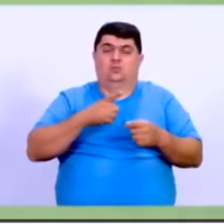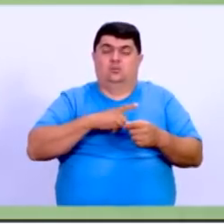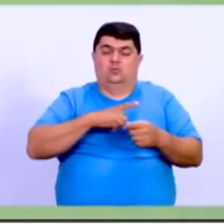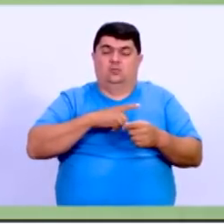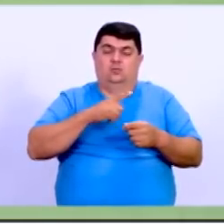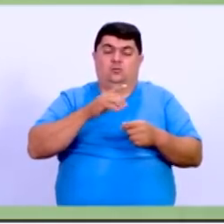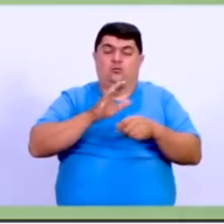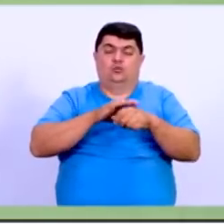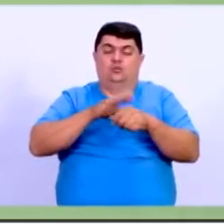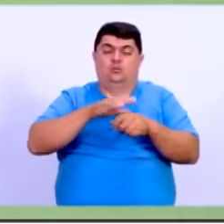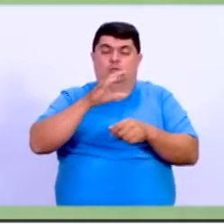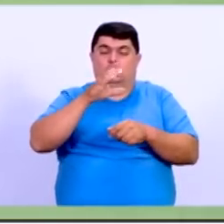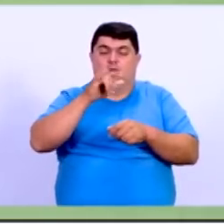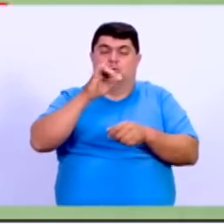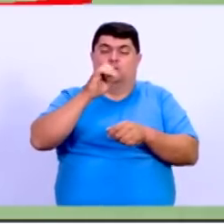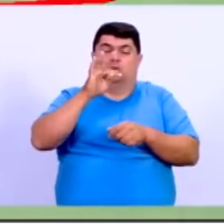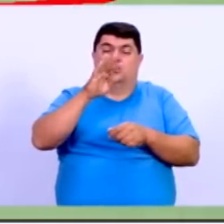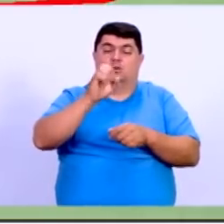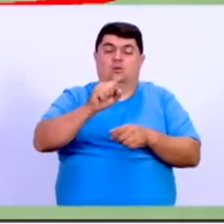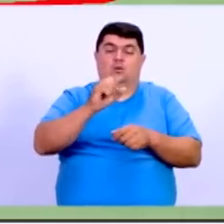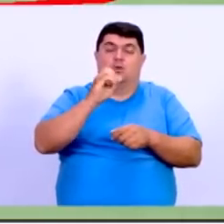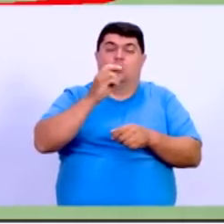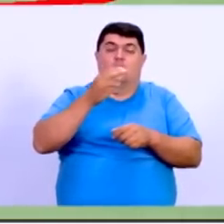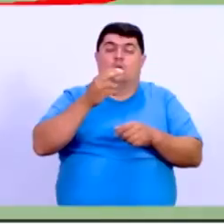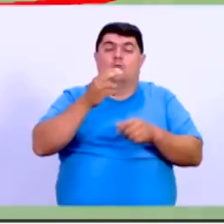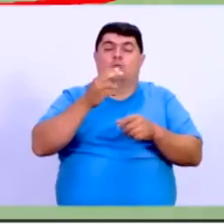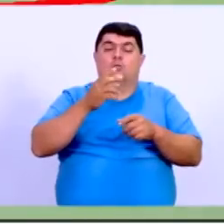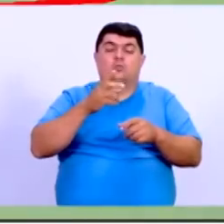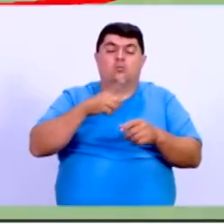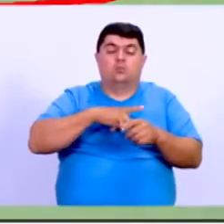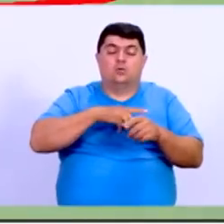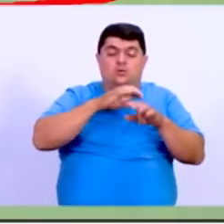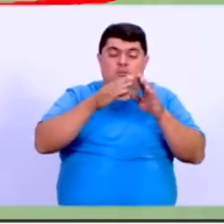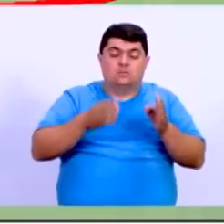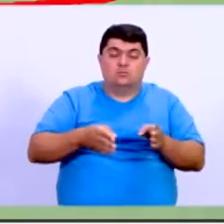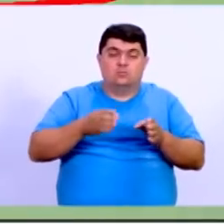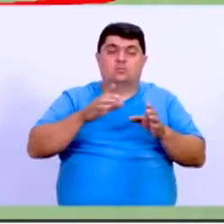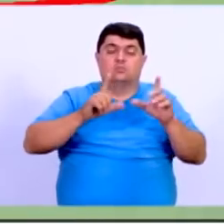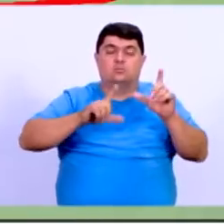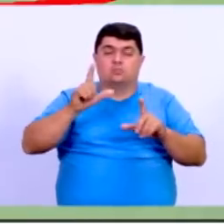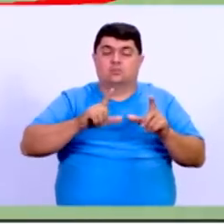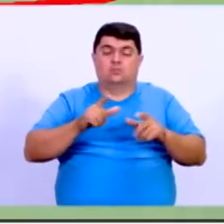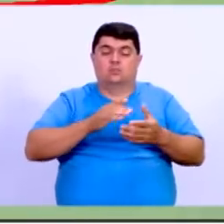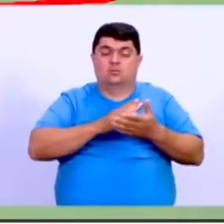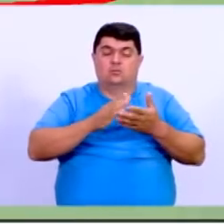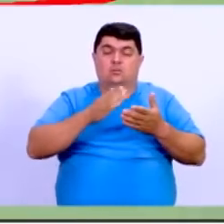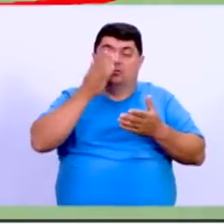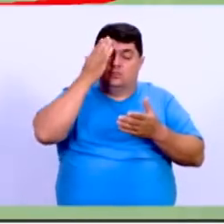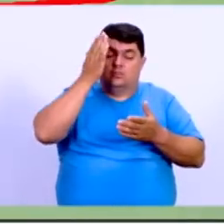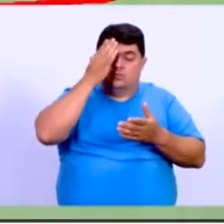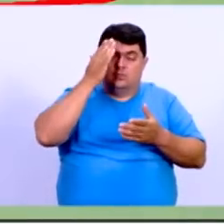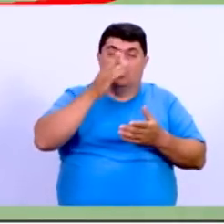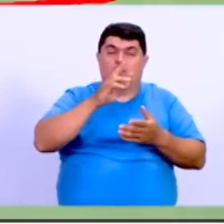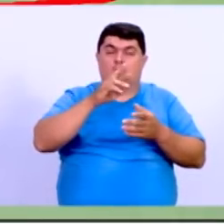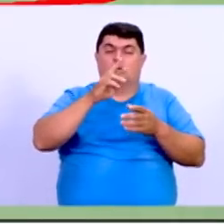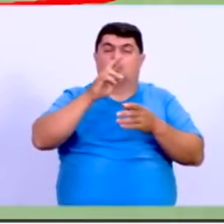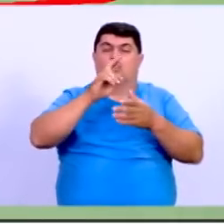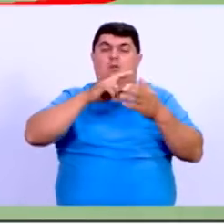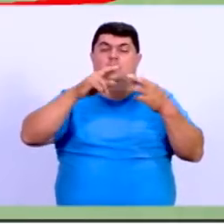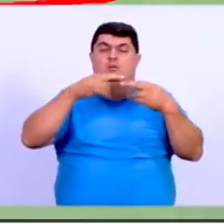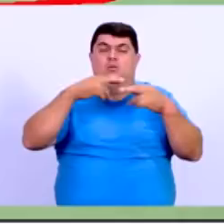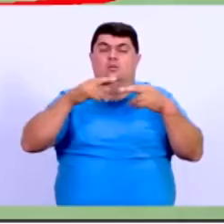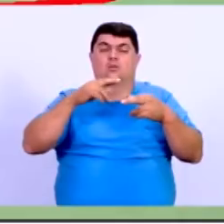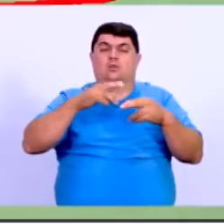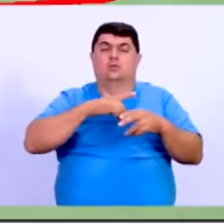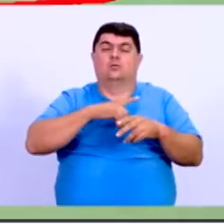de clientes ou desktops, tá? Então, olha aí, ó. Vamos começar a interpretar uma rede de computadores com nomenclaturas um